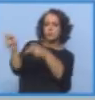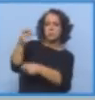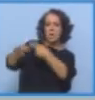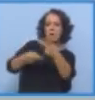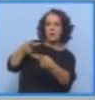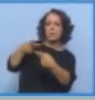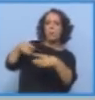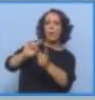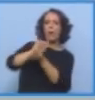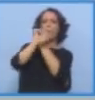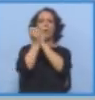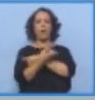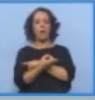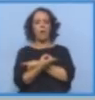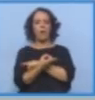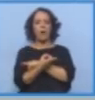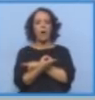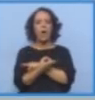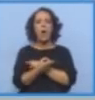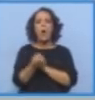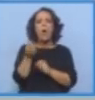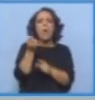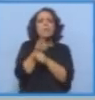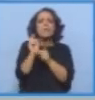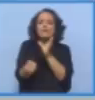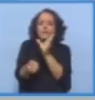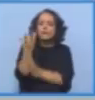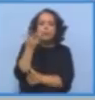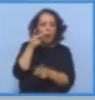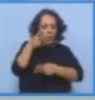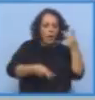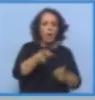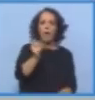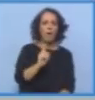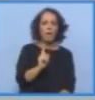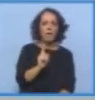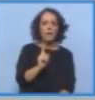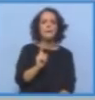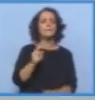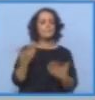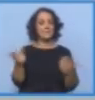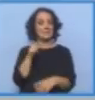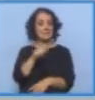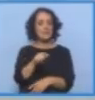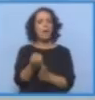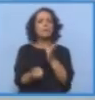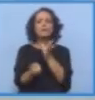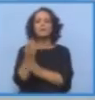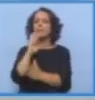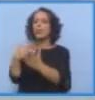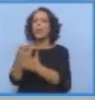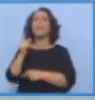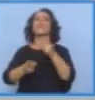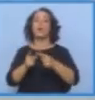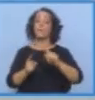nunca ninguém vai às causas, à base. E há dois níveis de causas, de bases.